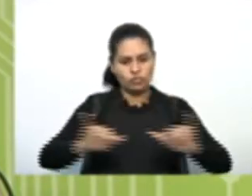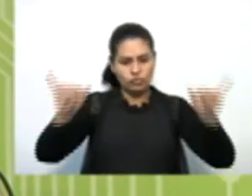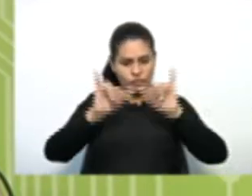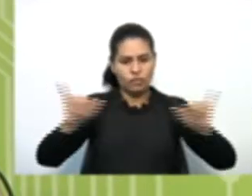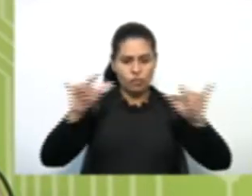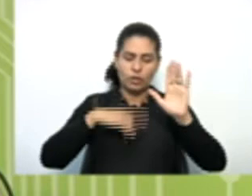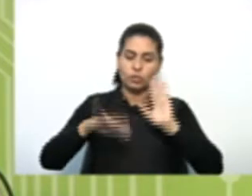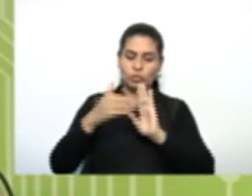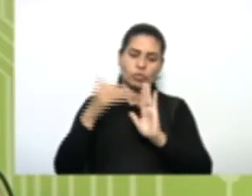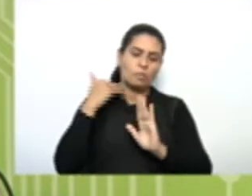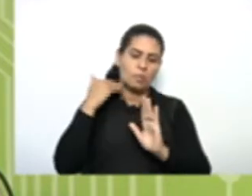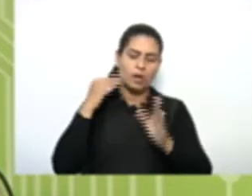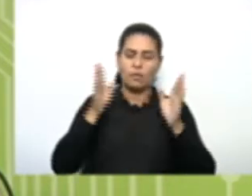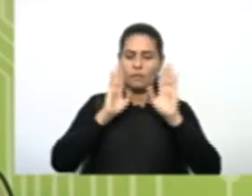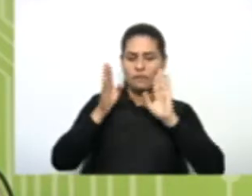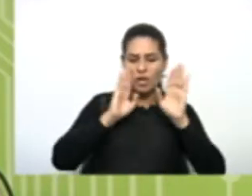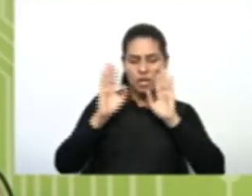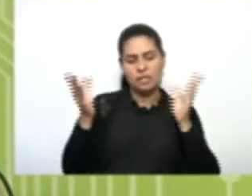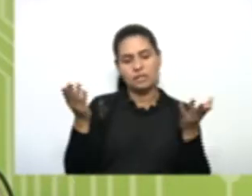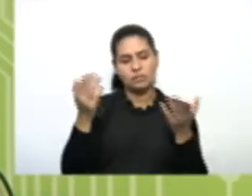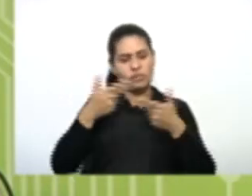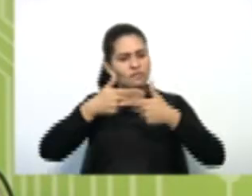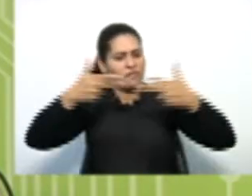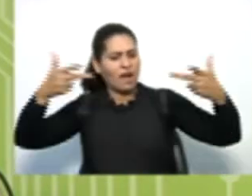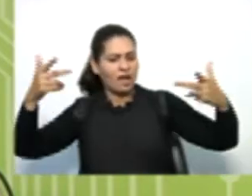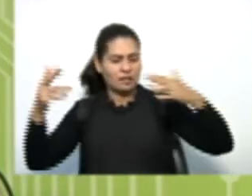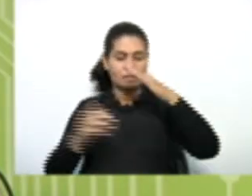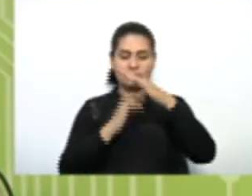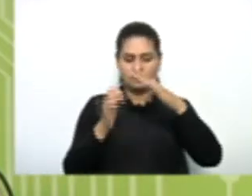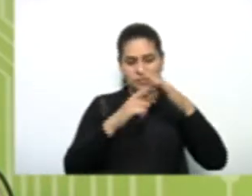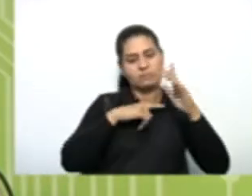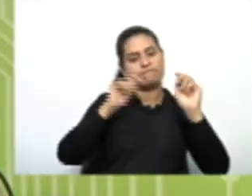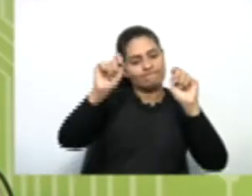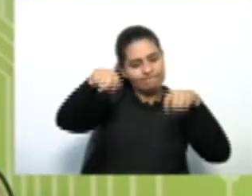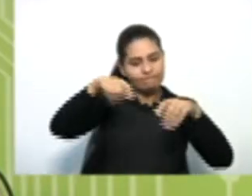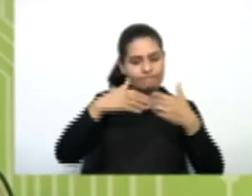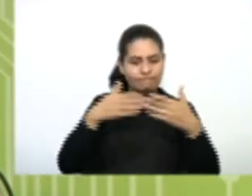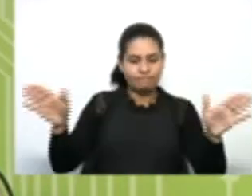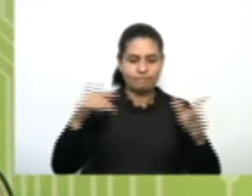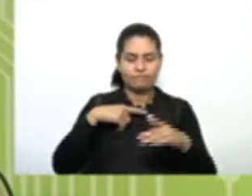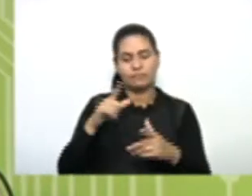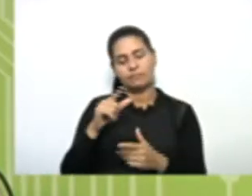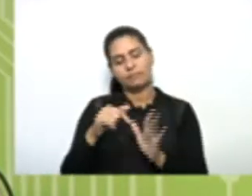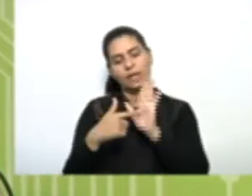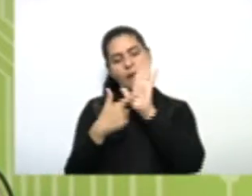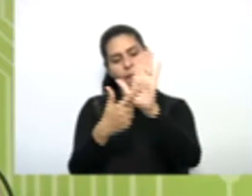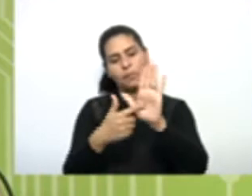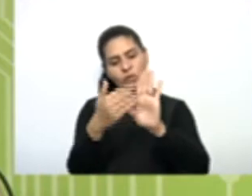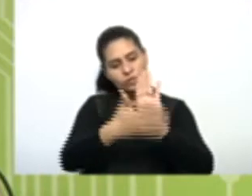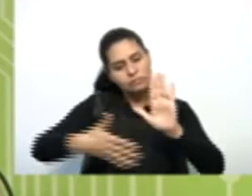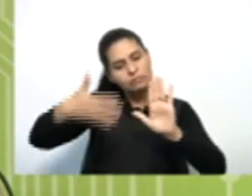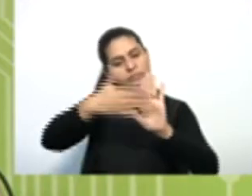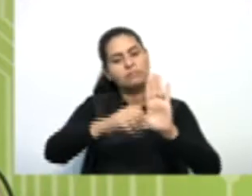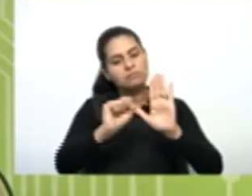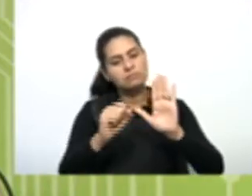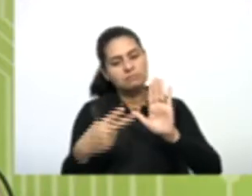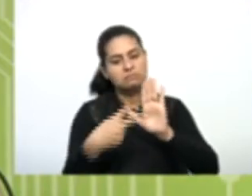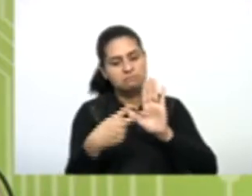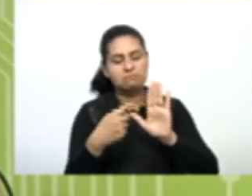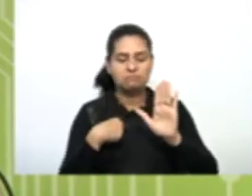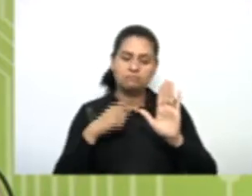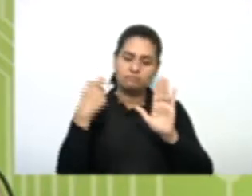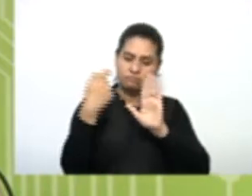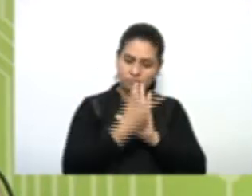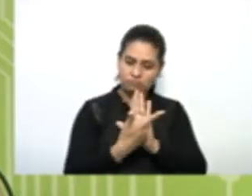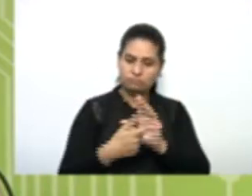Rio Doce, do Facebook, da Apple, de várias empresas que estão, sim, abertas em bolsas de valores, que você pode ser um acionista